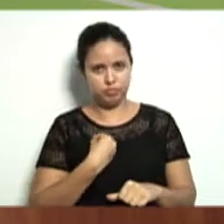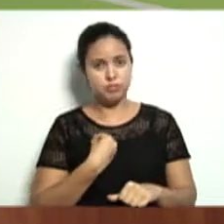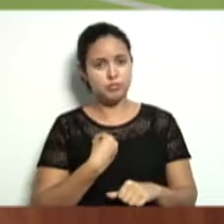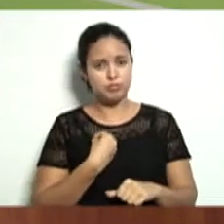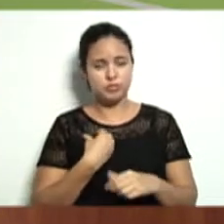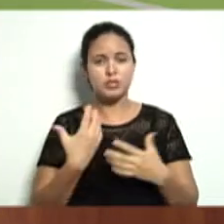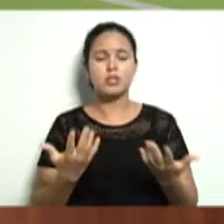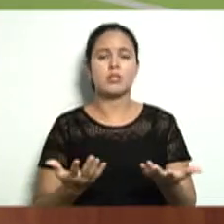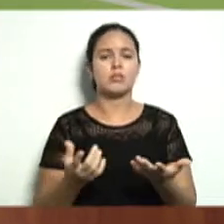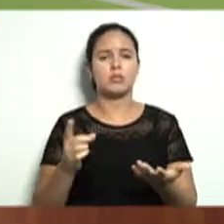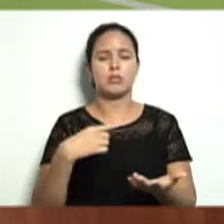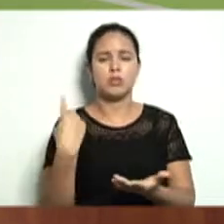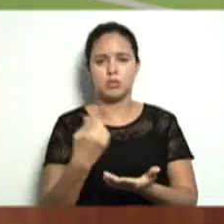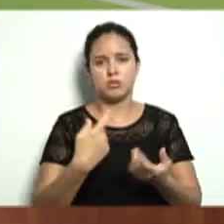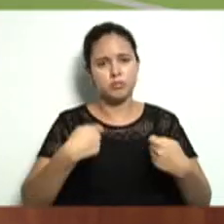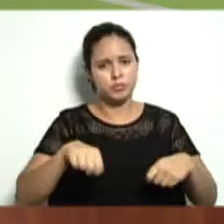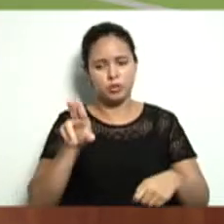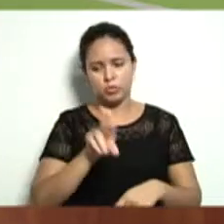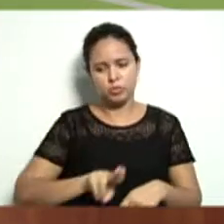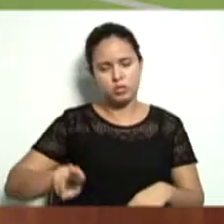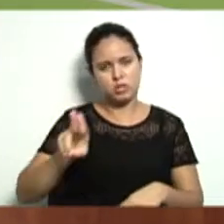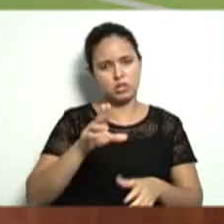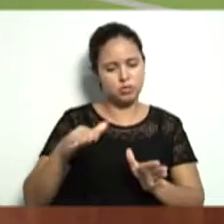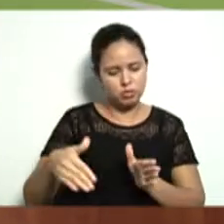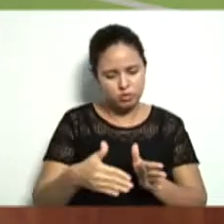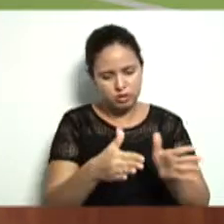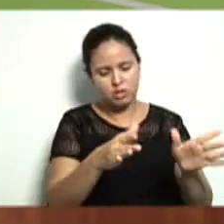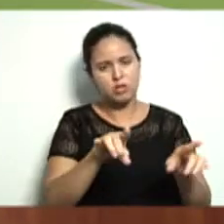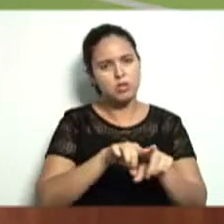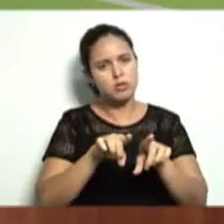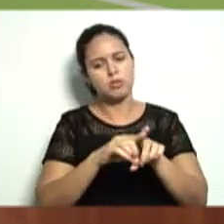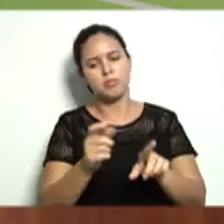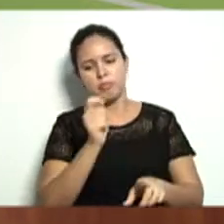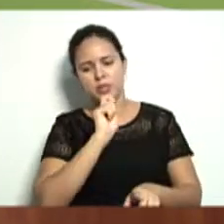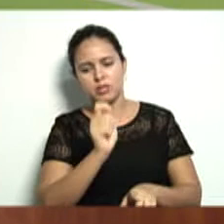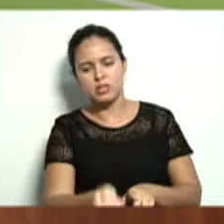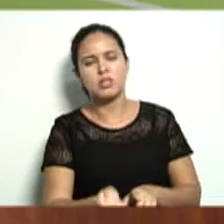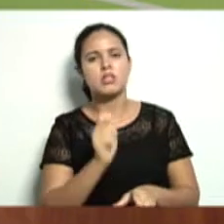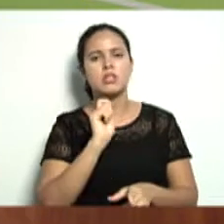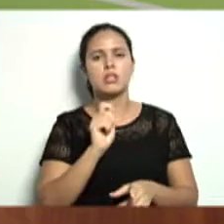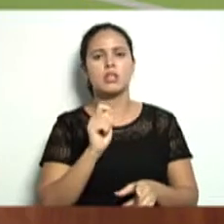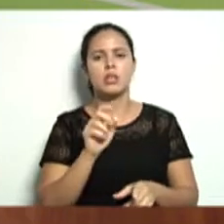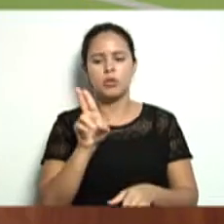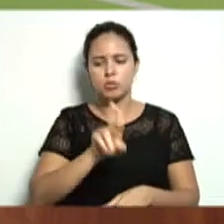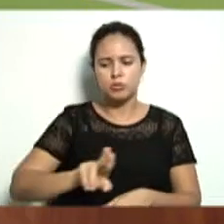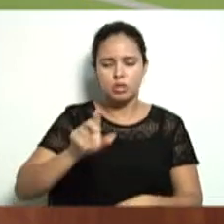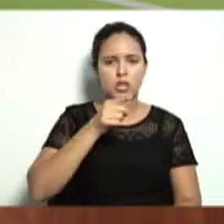claro que a gente vai fazer uso do rio, que vai pescar, que vai utilizar a água. Então, a gente